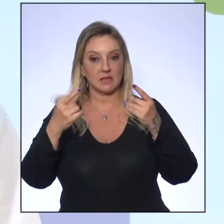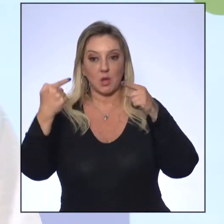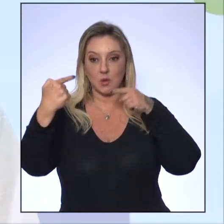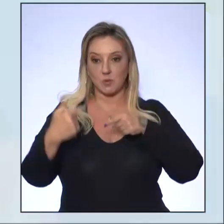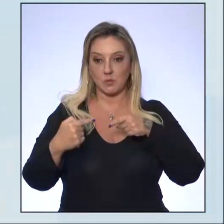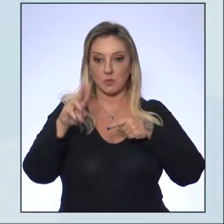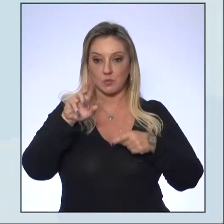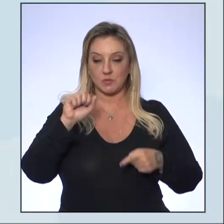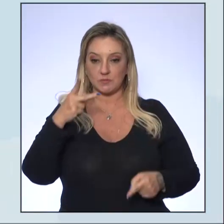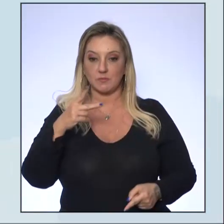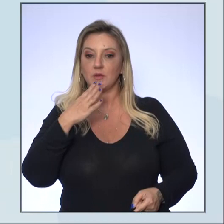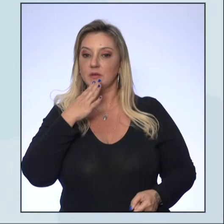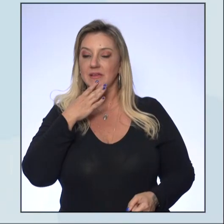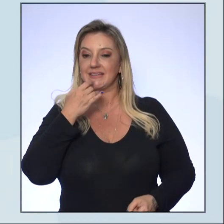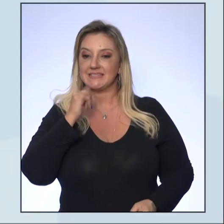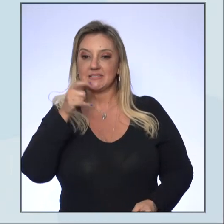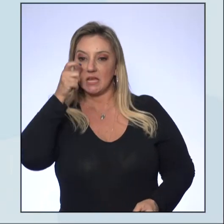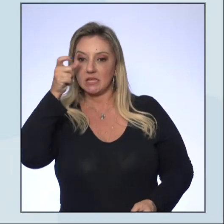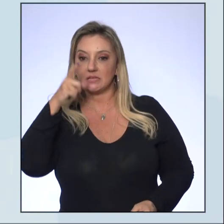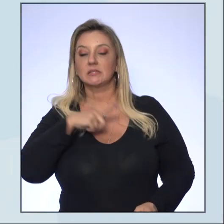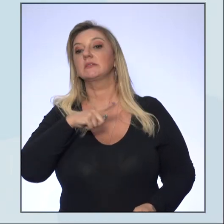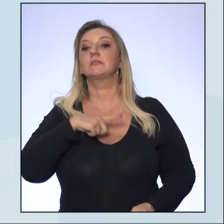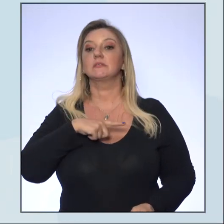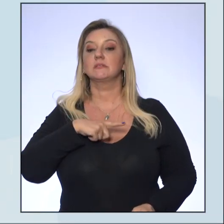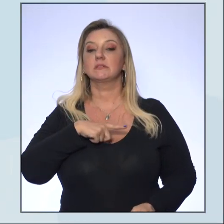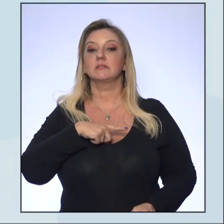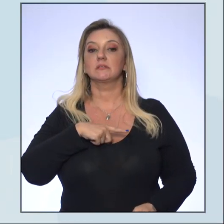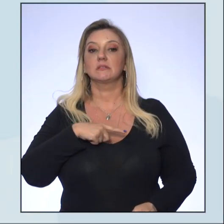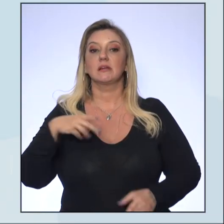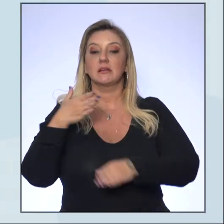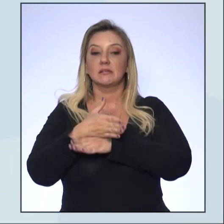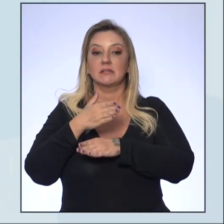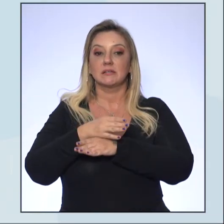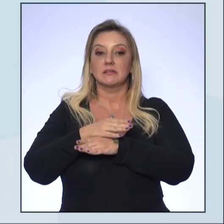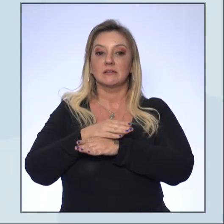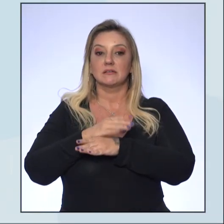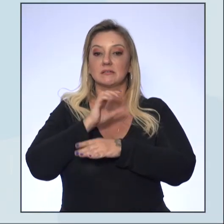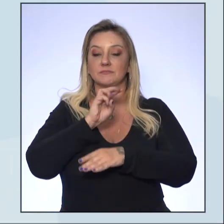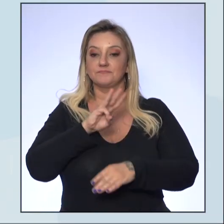USP de conhecimentos. Se você tem interesse em participar, acesse o site